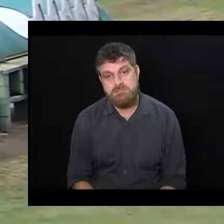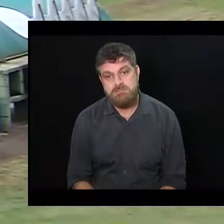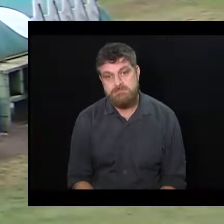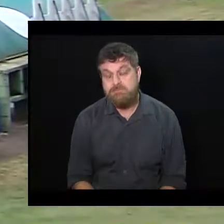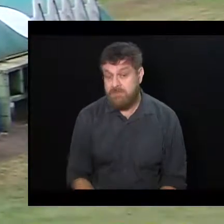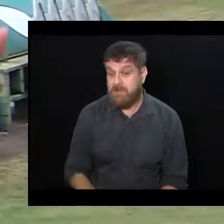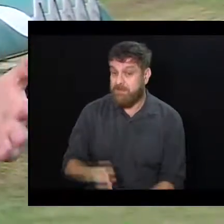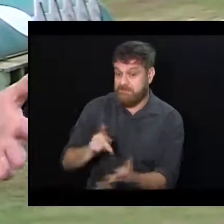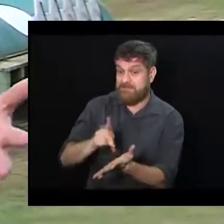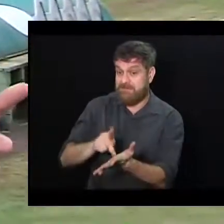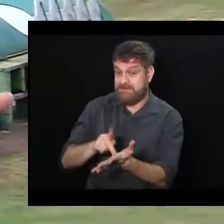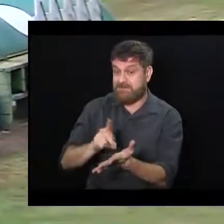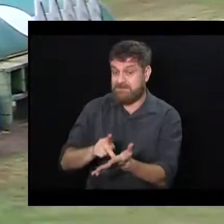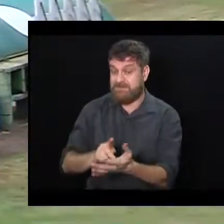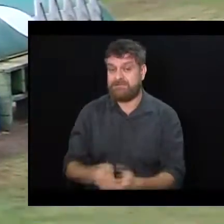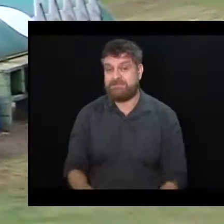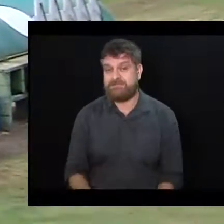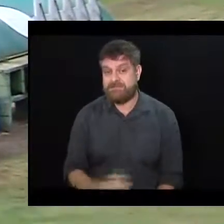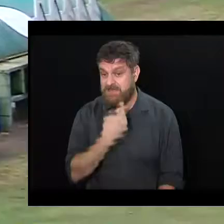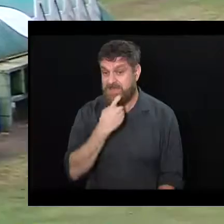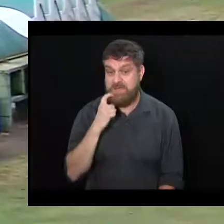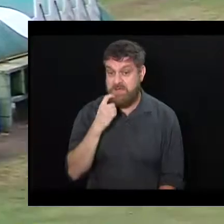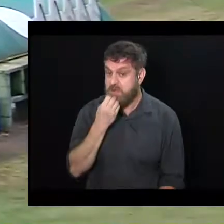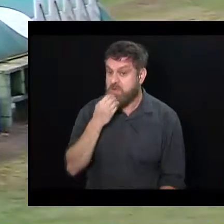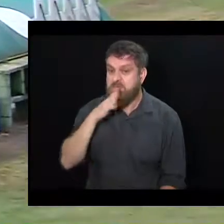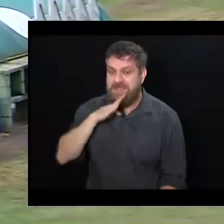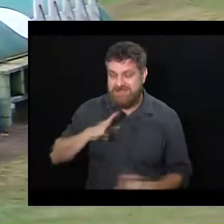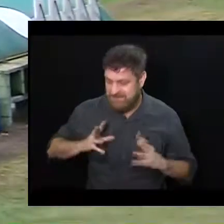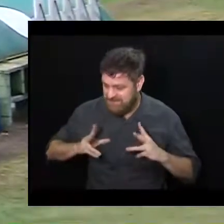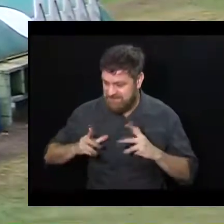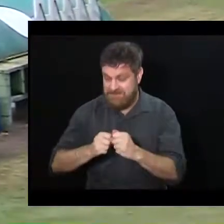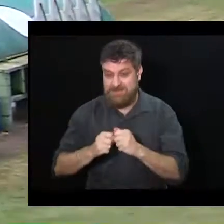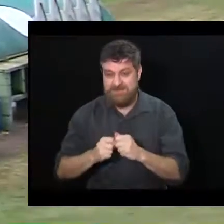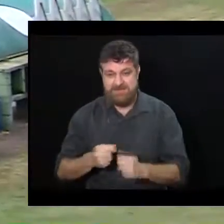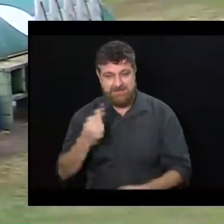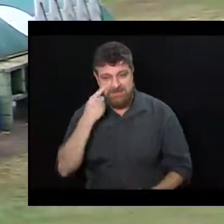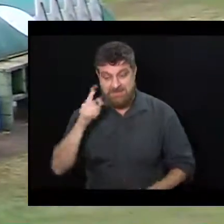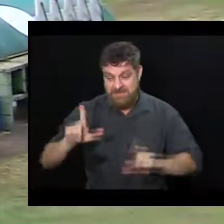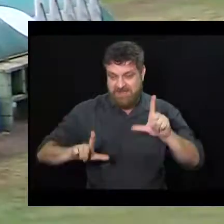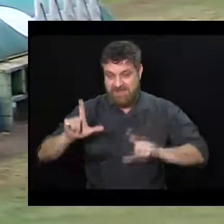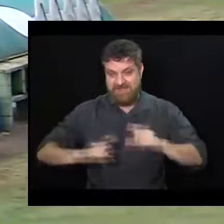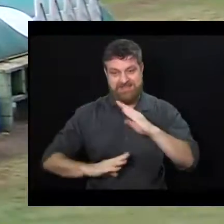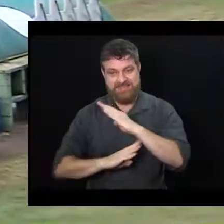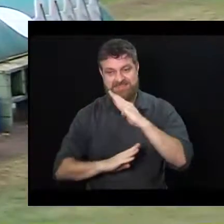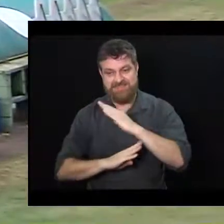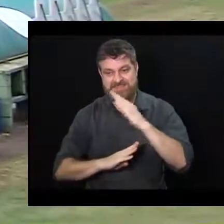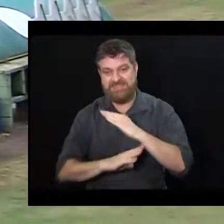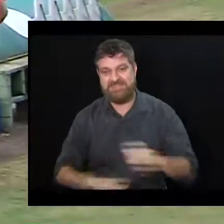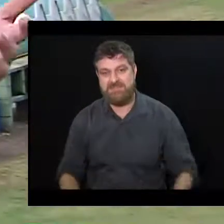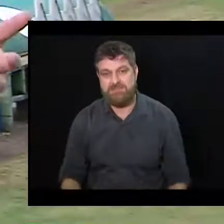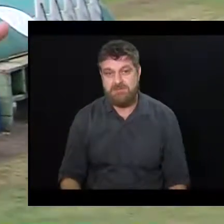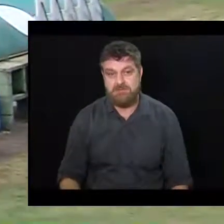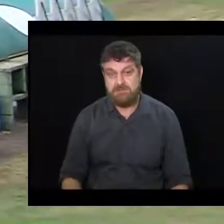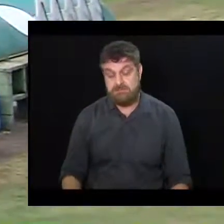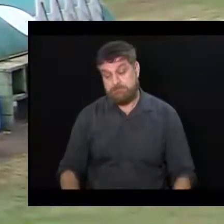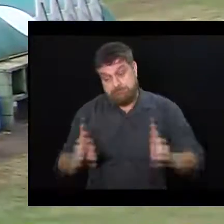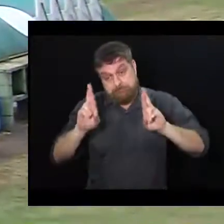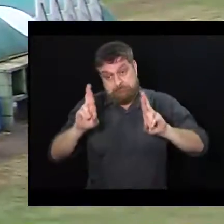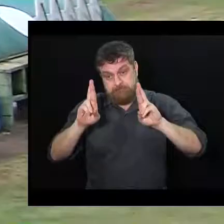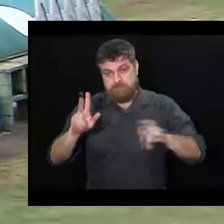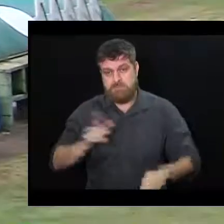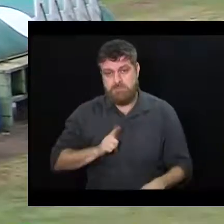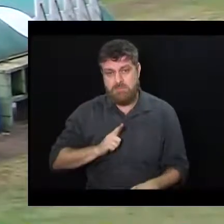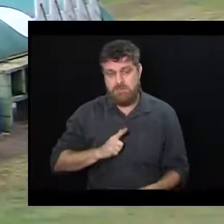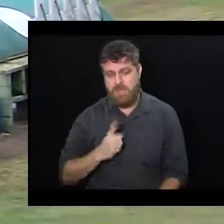Pois é, com certeza, Viviane. Boa tarde para você, boa tarde para todo mundo ligado aqui no Jornal Câmara Notícia. Olha, a expectativa é de pelo